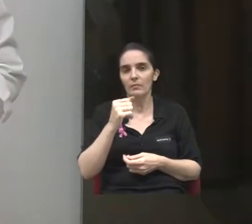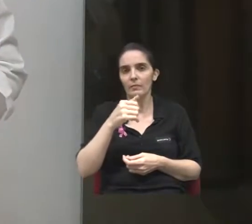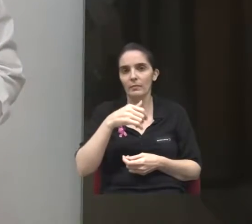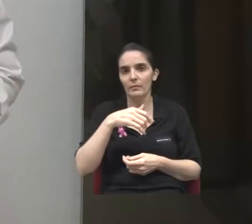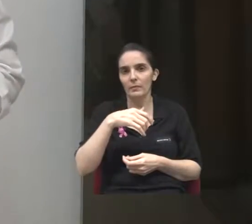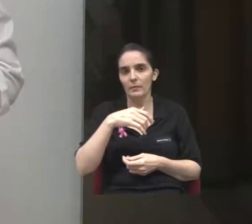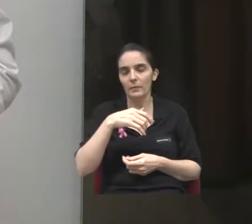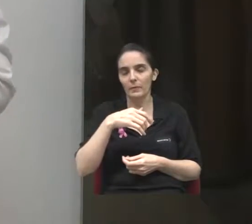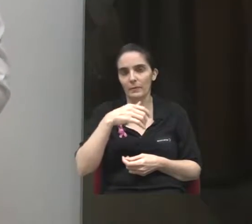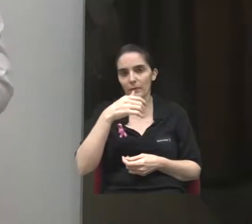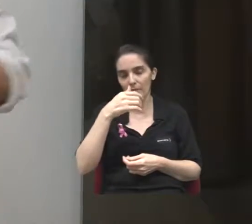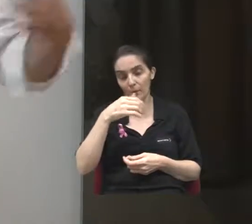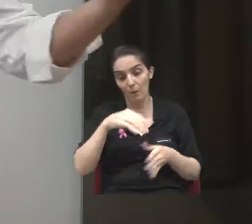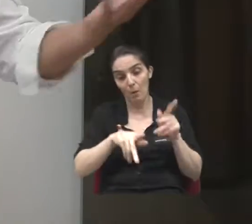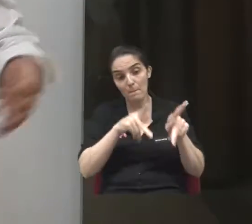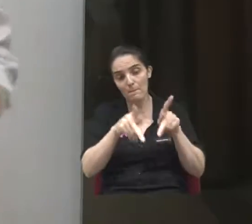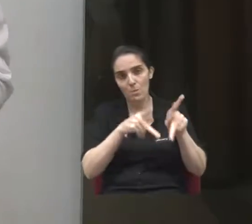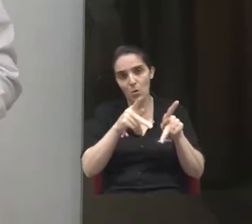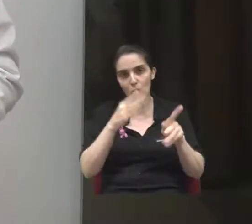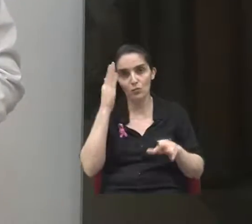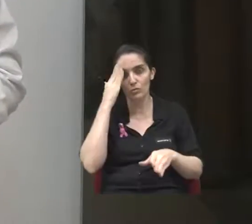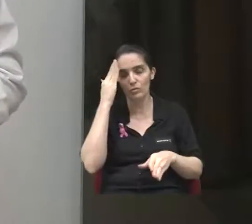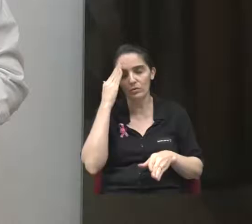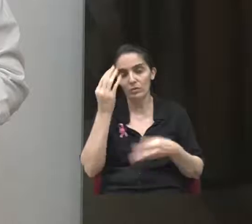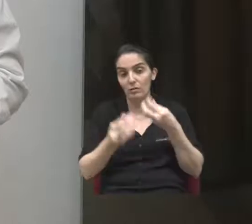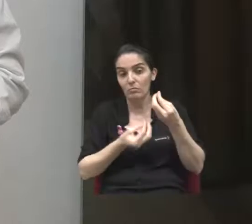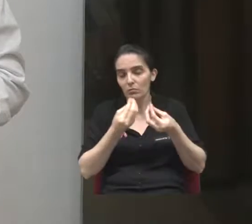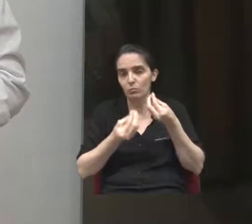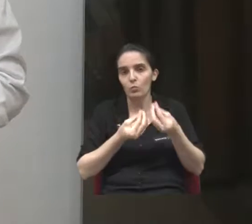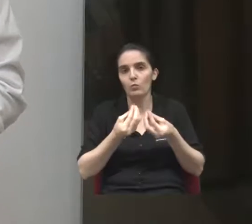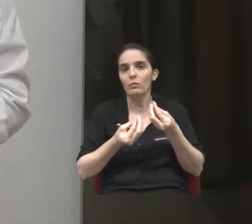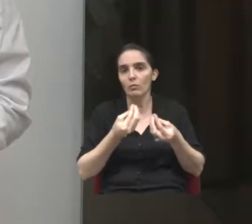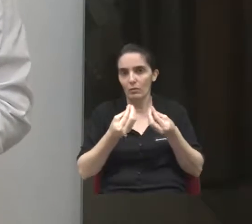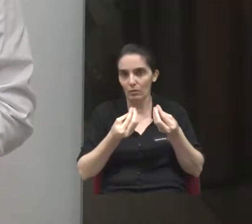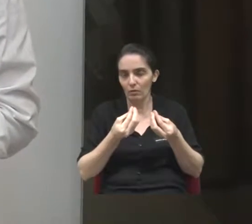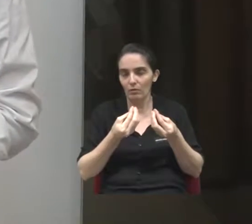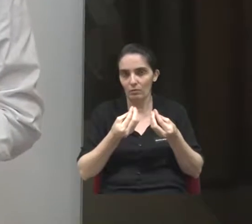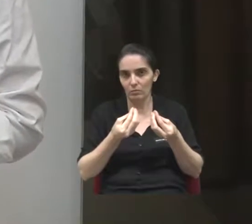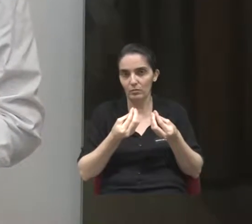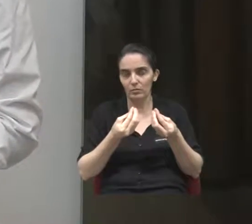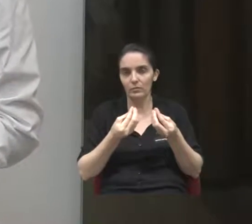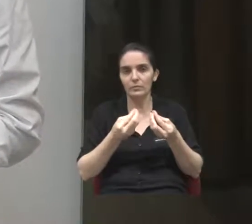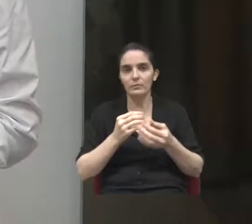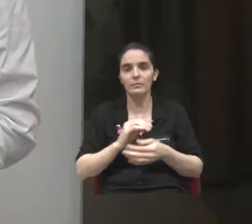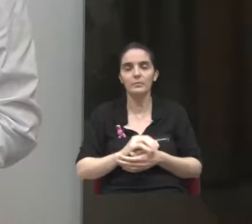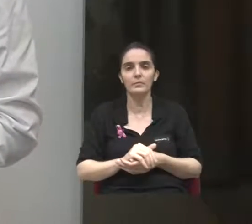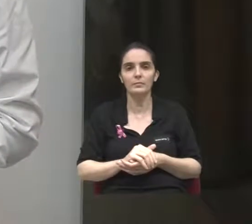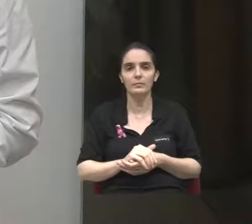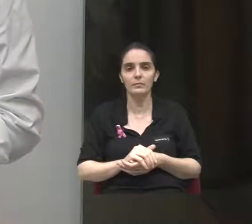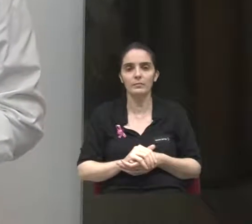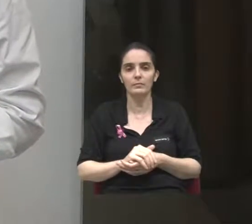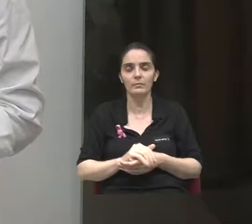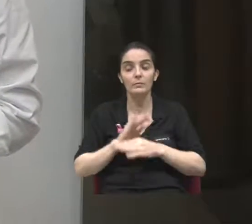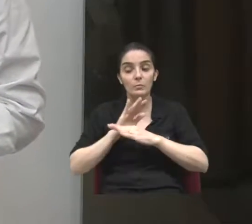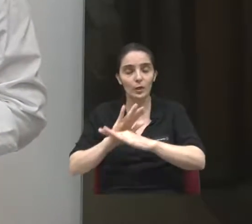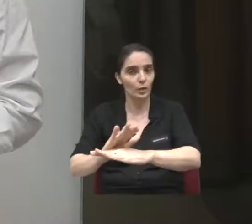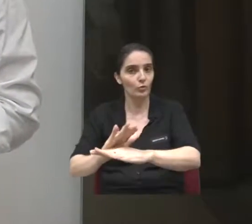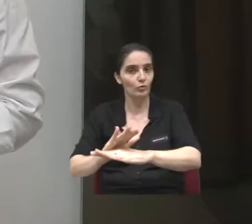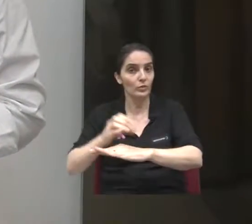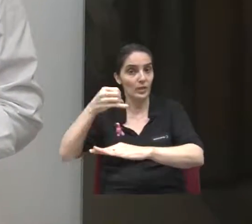à população, e de modo indistinto, o que deve ser feito numa hora dessa.